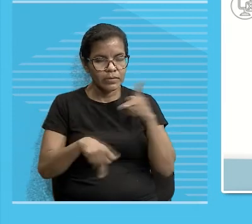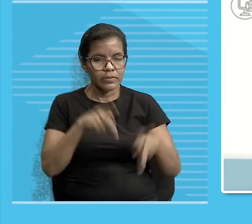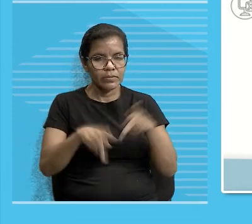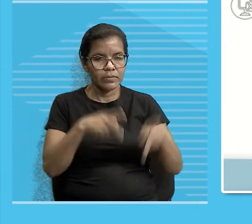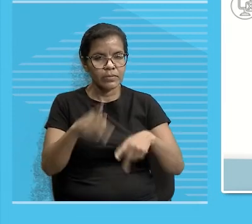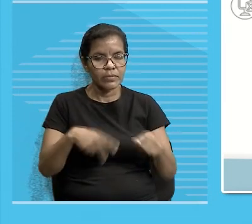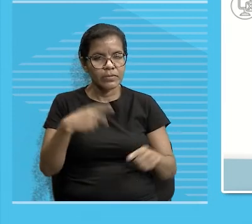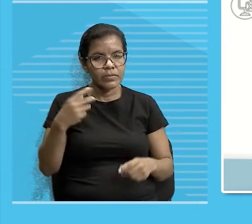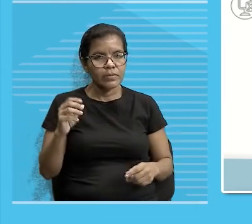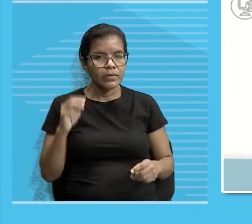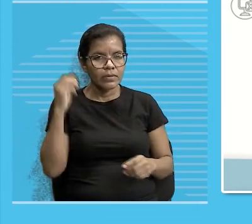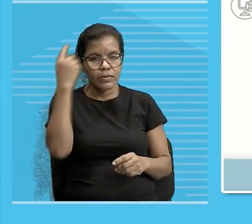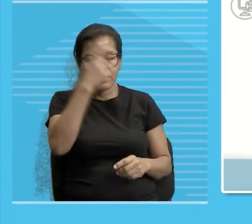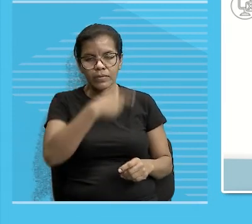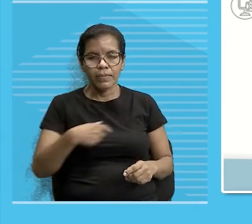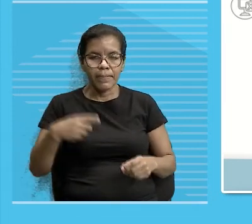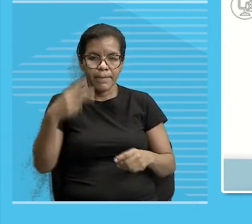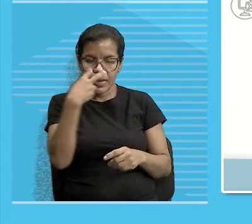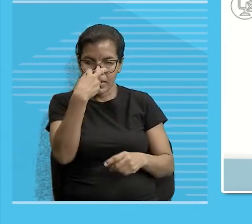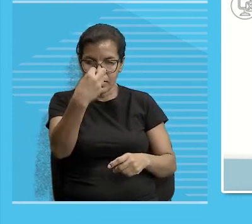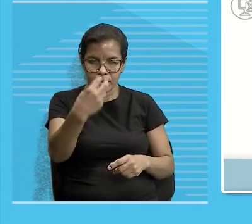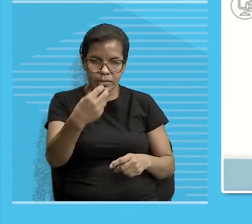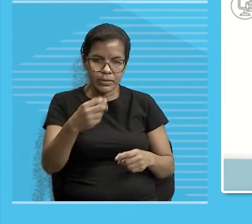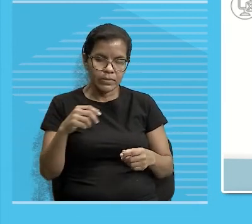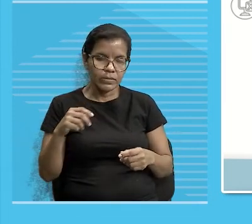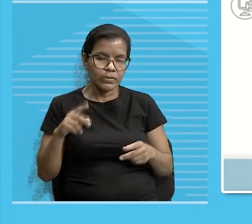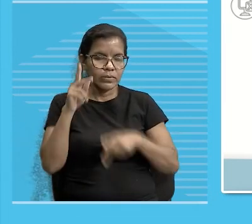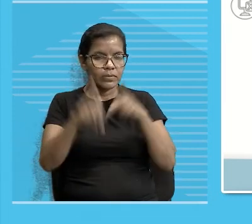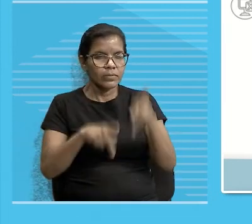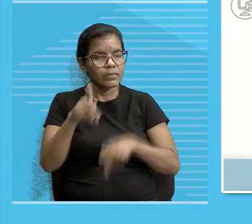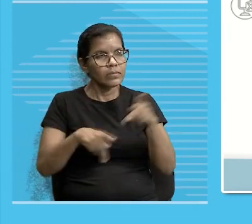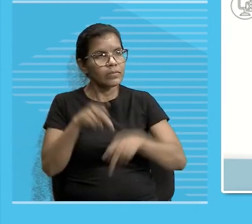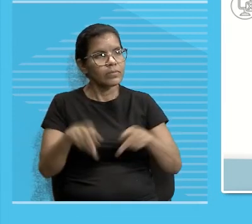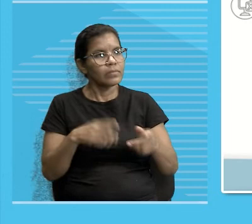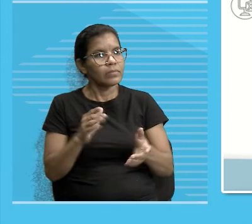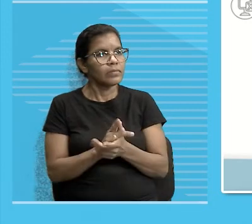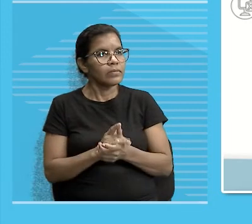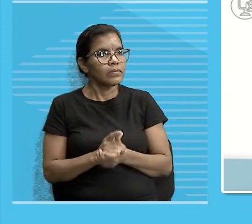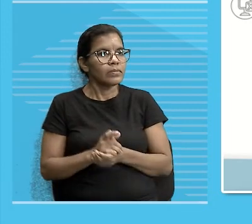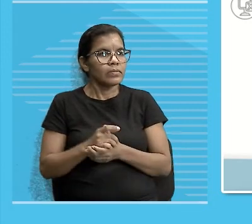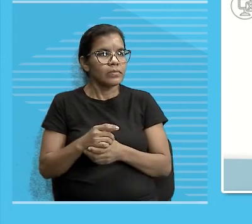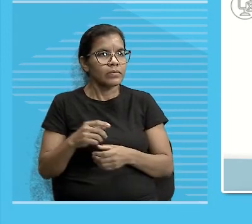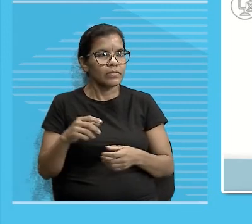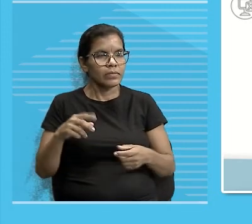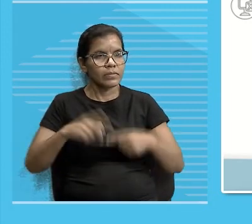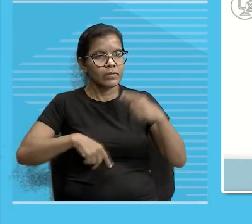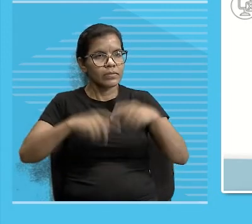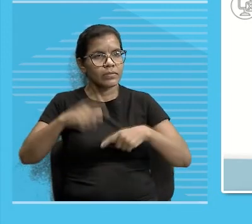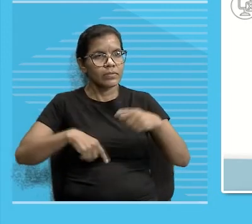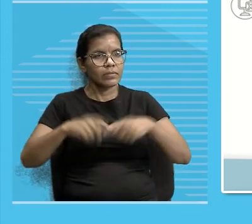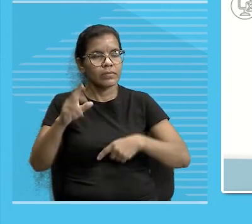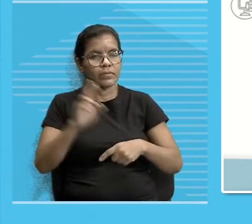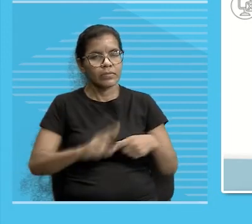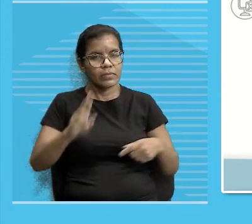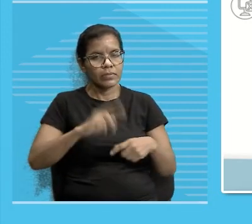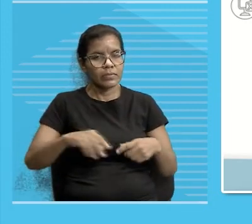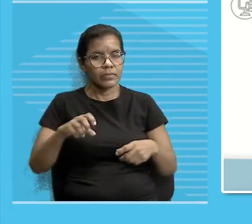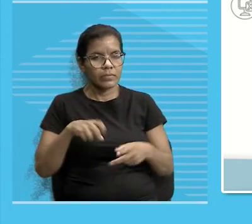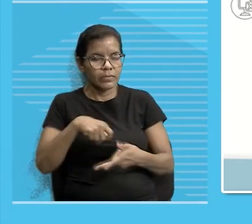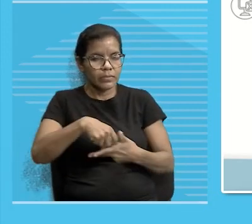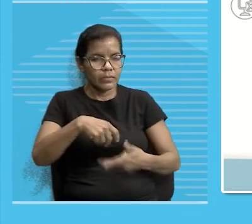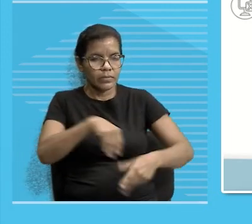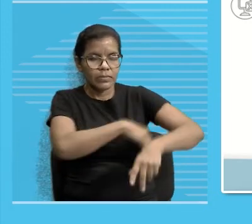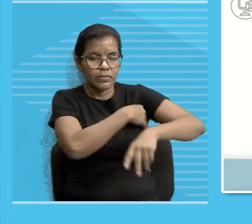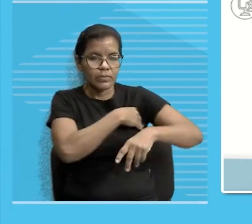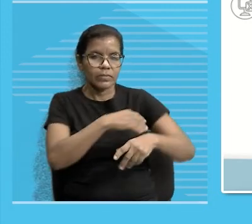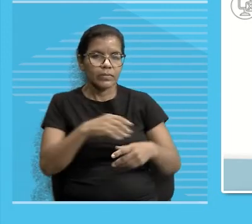principal expressão artística, né? Os principais materiais usados por aleijadinho era madeira e a pedra sabão. E ele fez